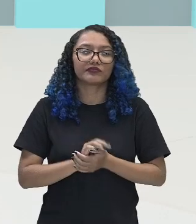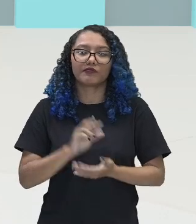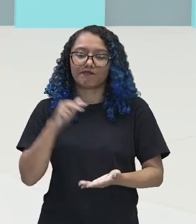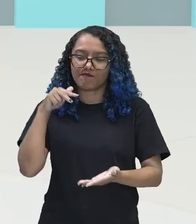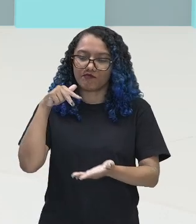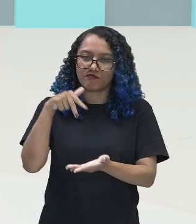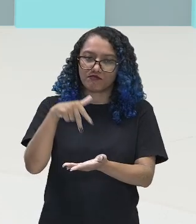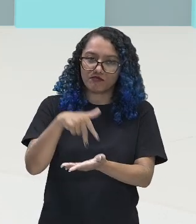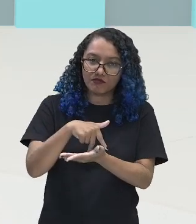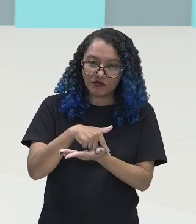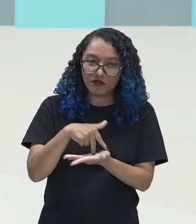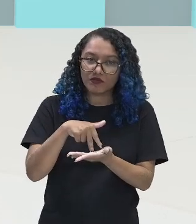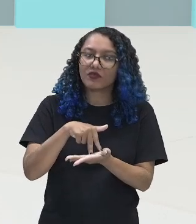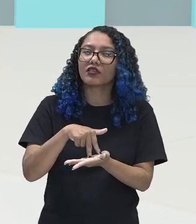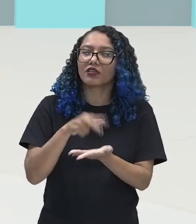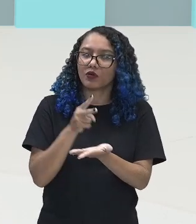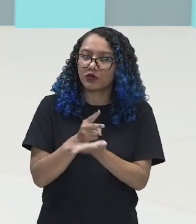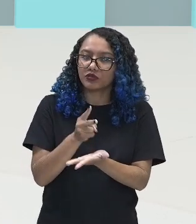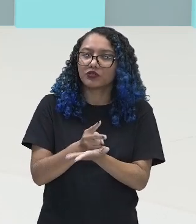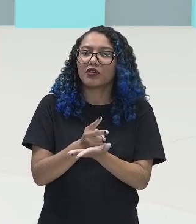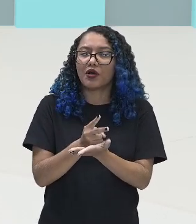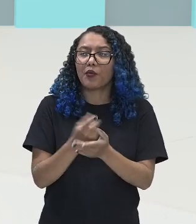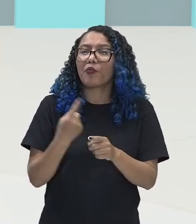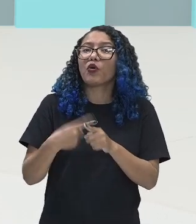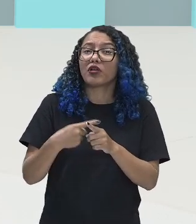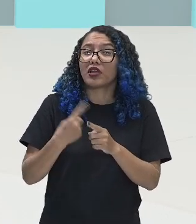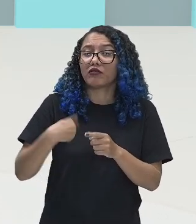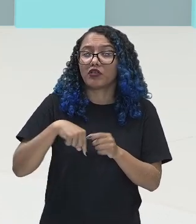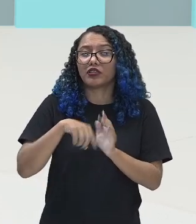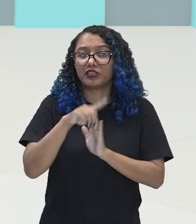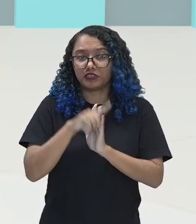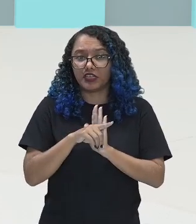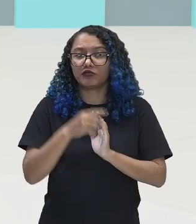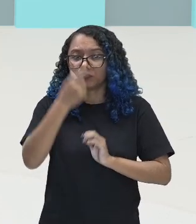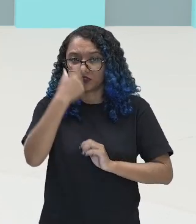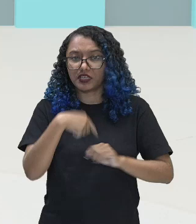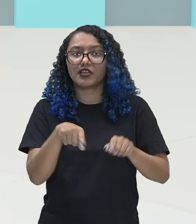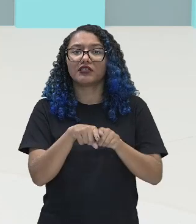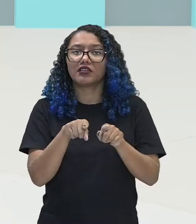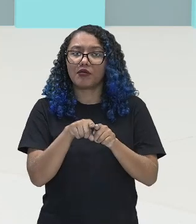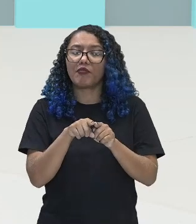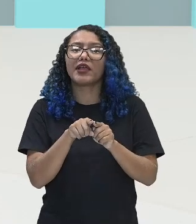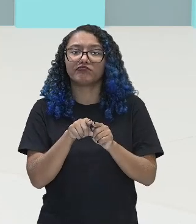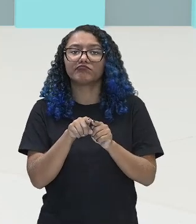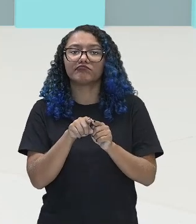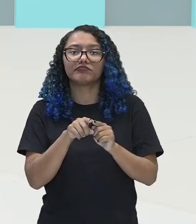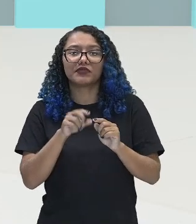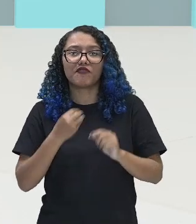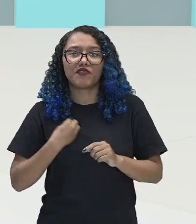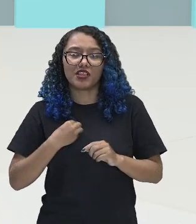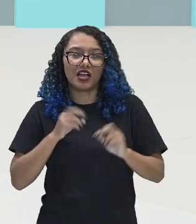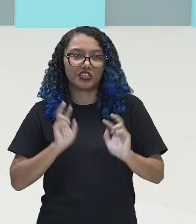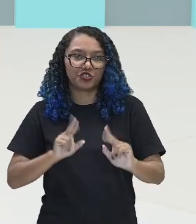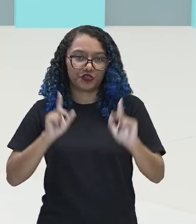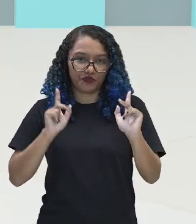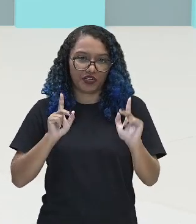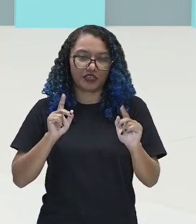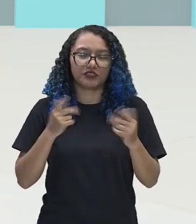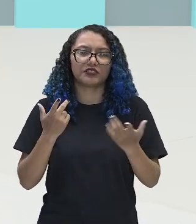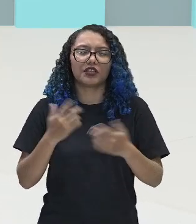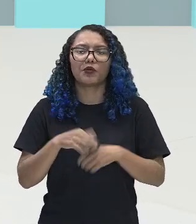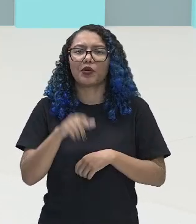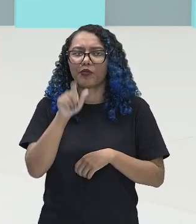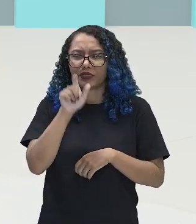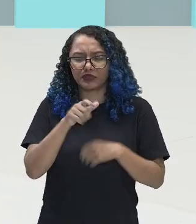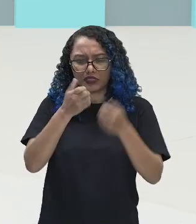ser diferente e viver. Então, essa pessoa que está falando aí dentro do poema